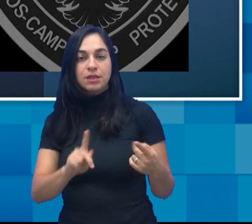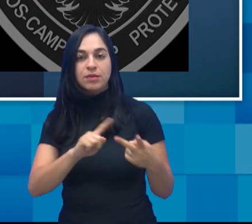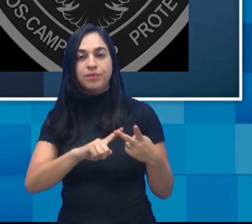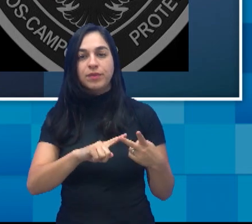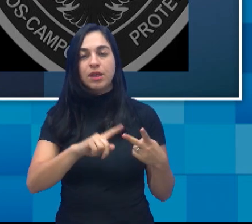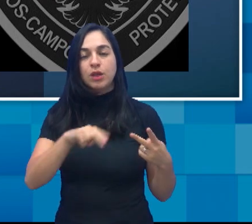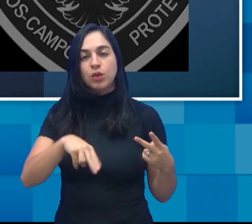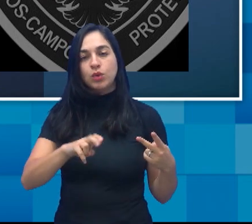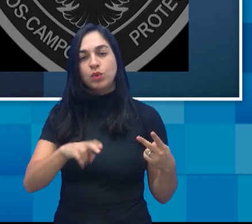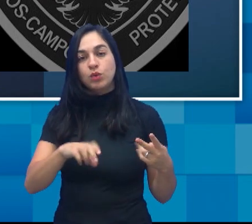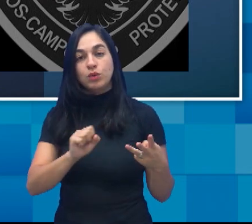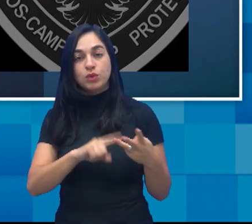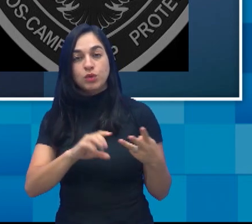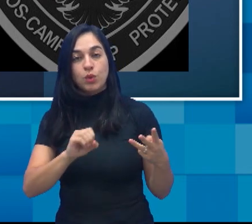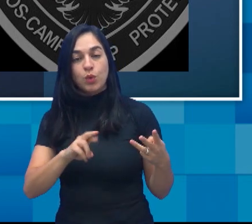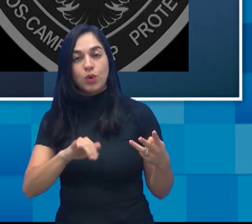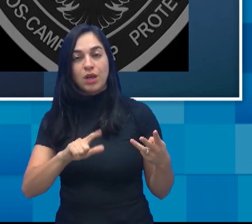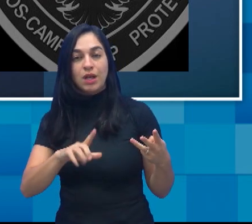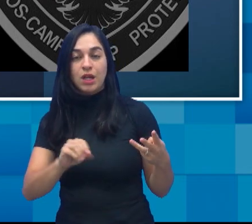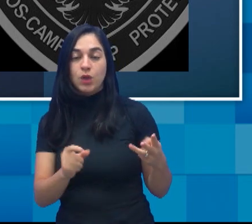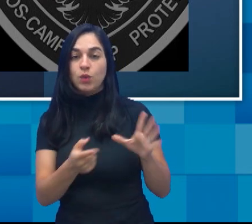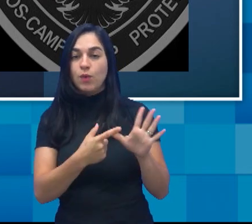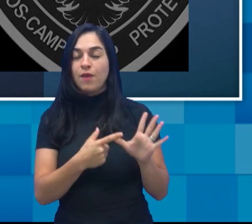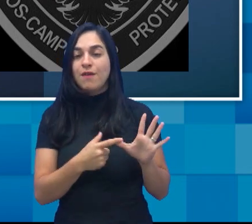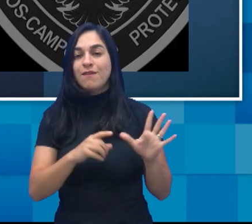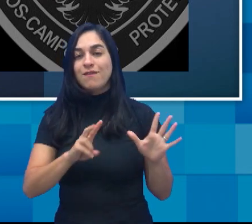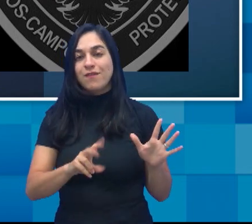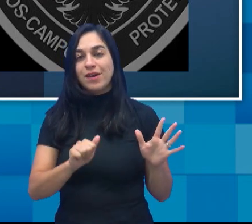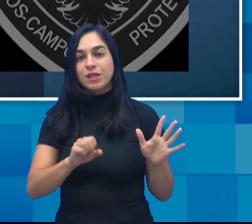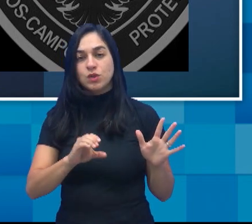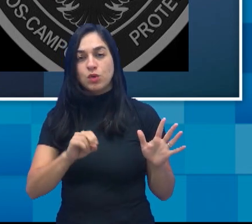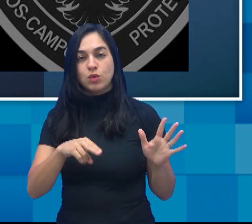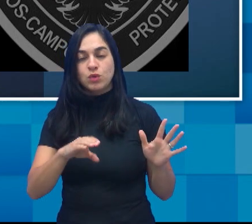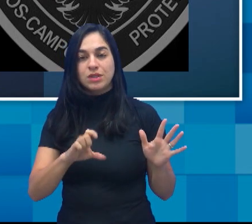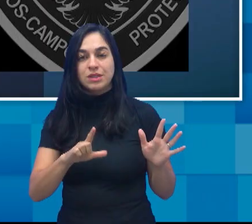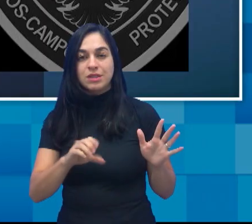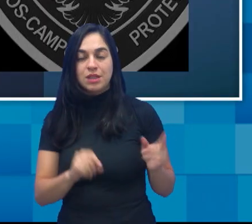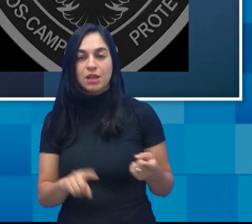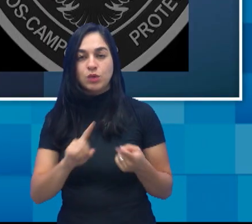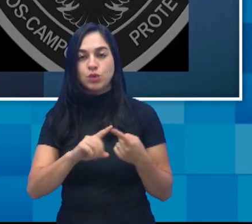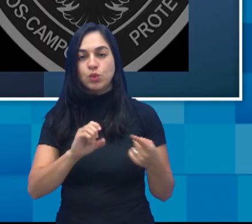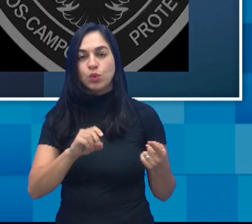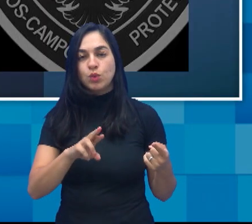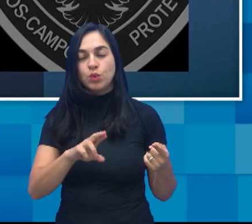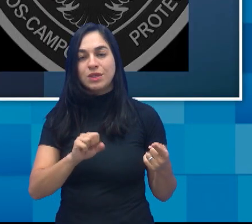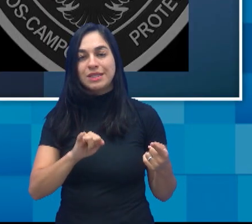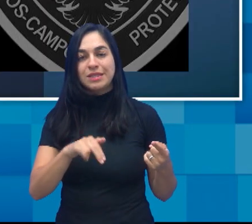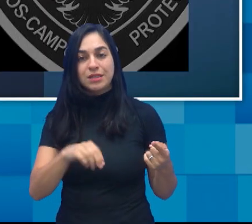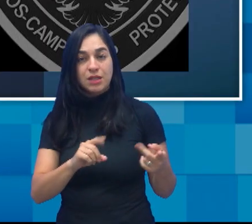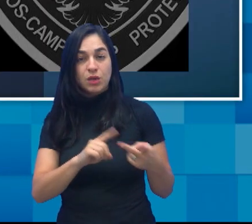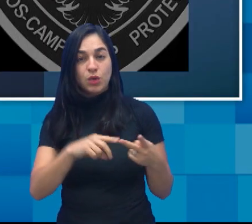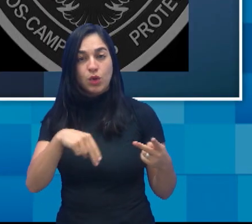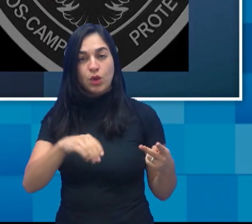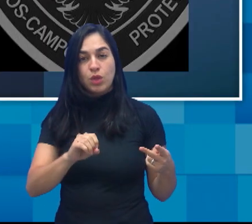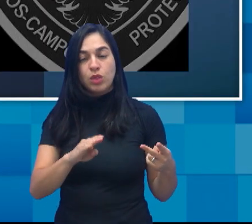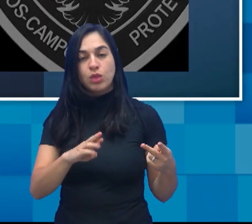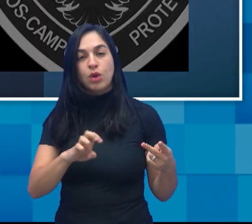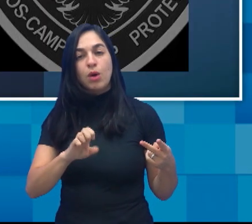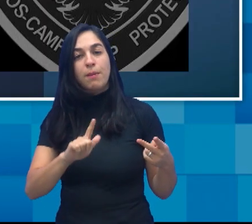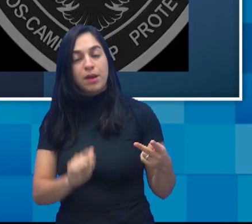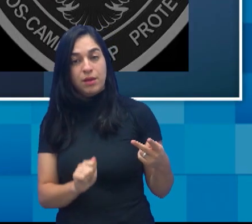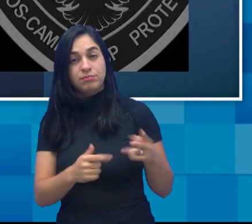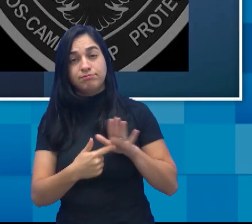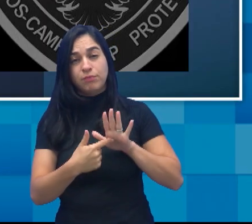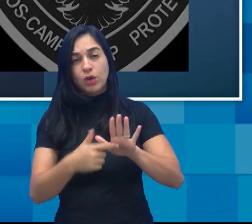Orílio, Soldado PM Vasconcelos, GCM Cursino e Nóbrega demonstra elevado comprometimento